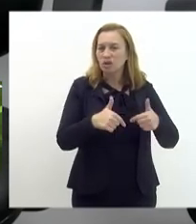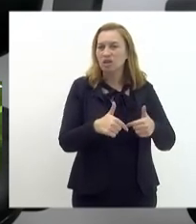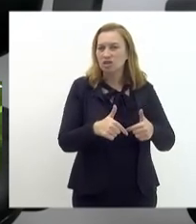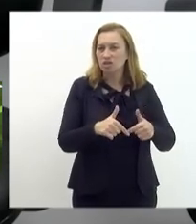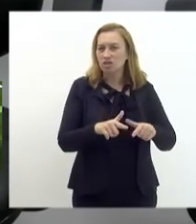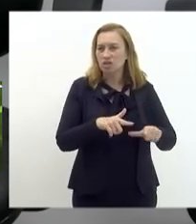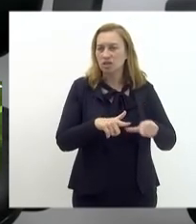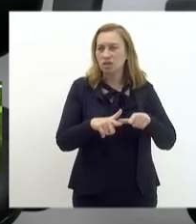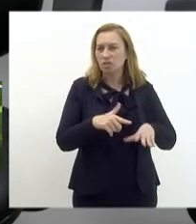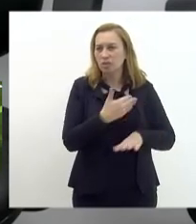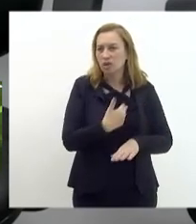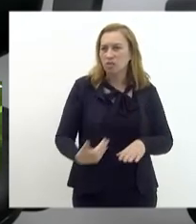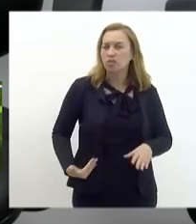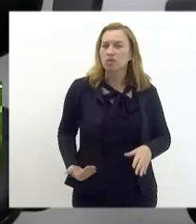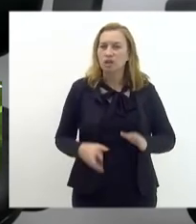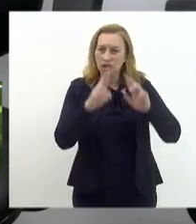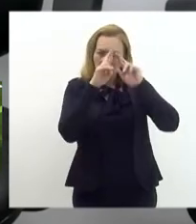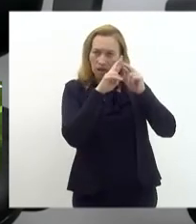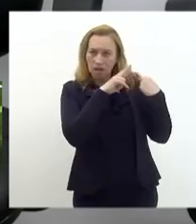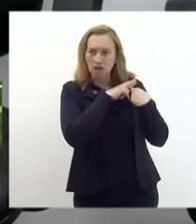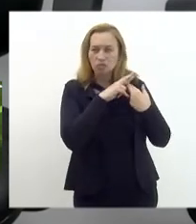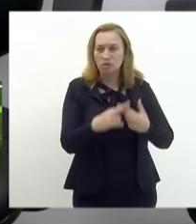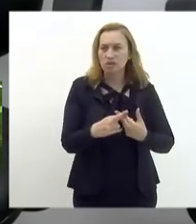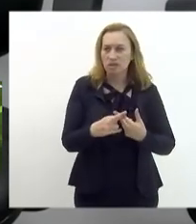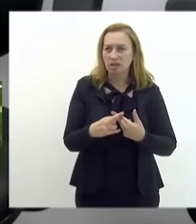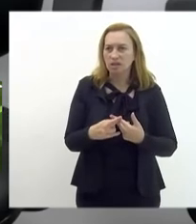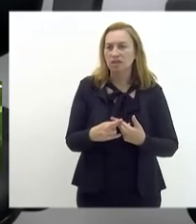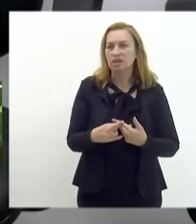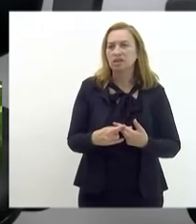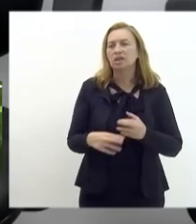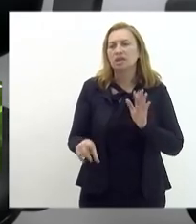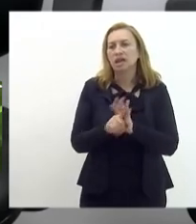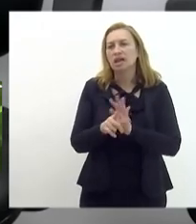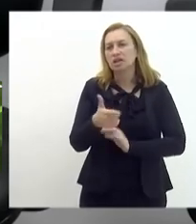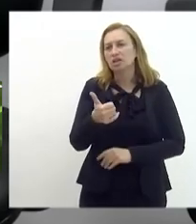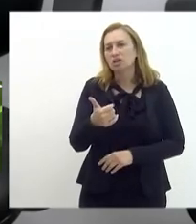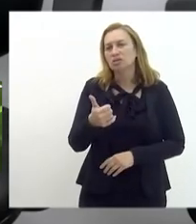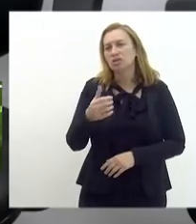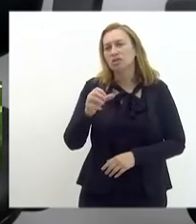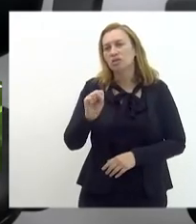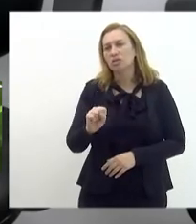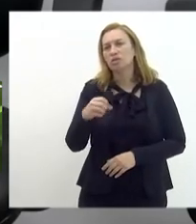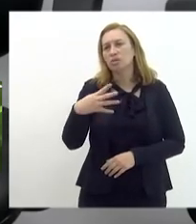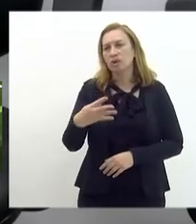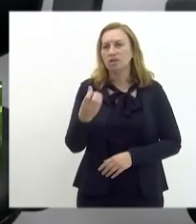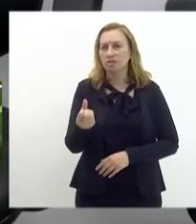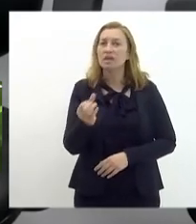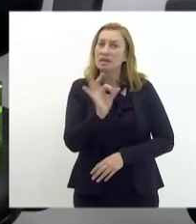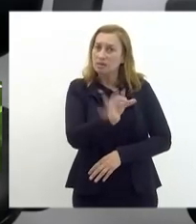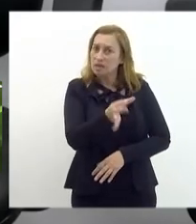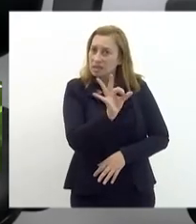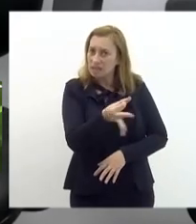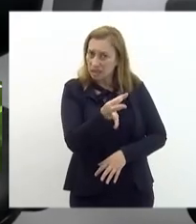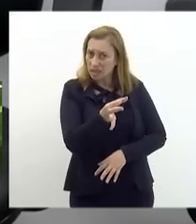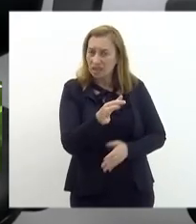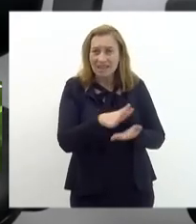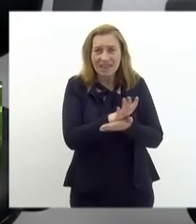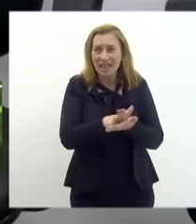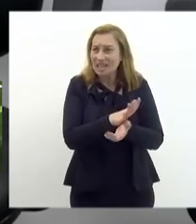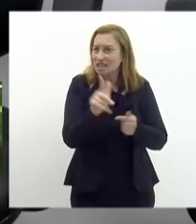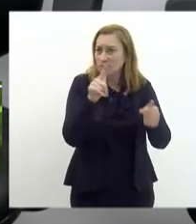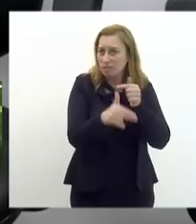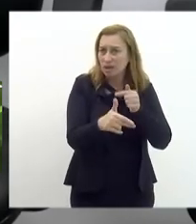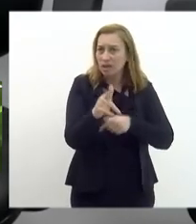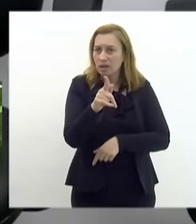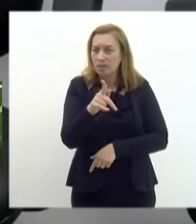pública de responsabilização por ato lesivo ao erário da Lei 12.846. Mas, com certeza, nada impede que a